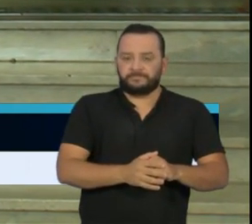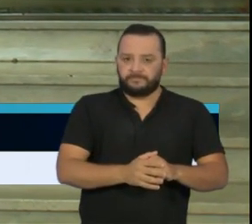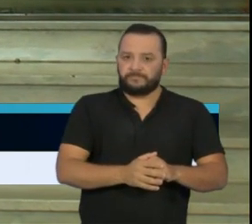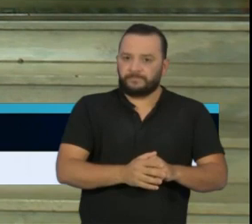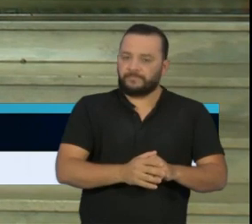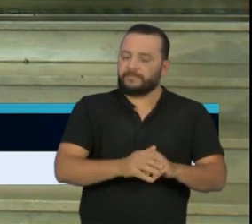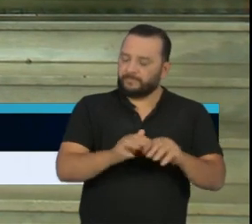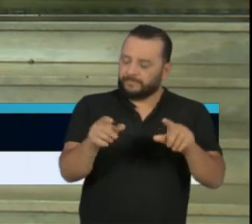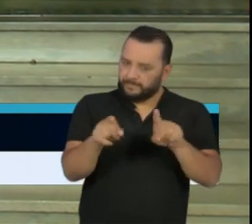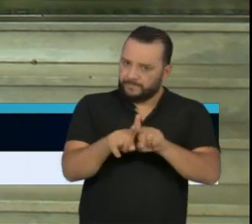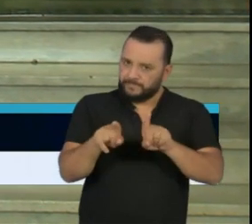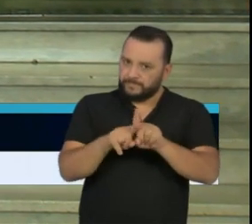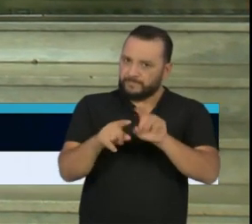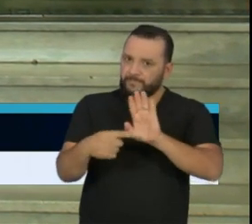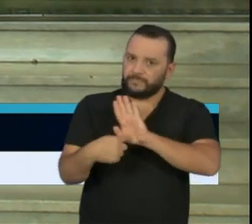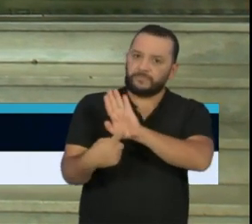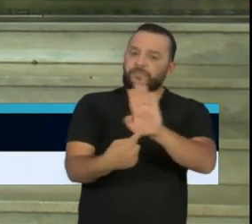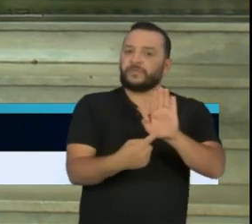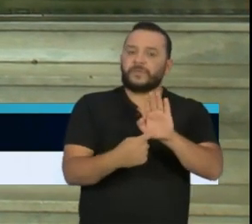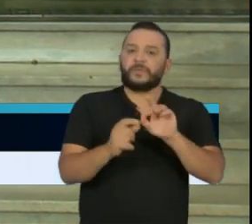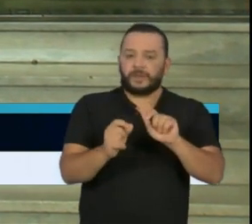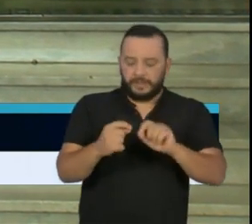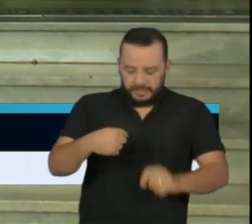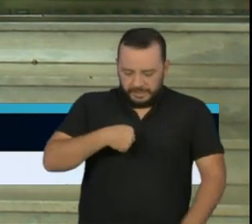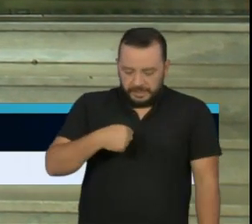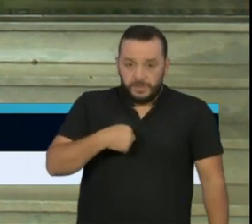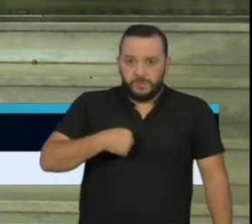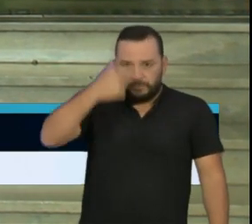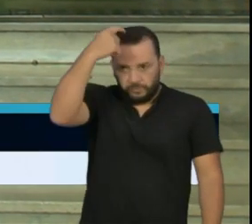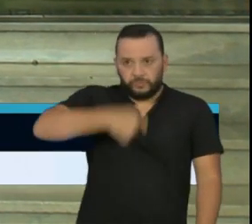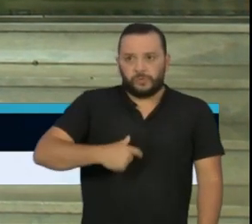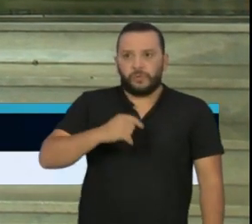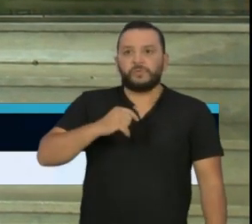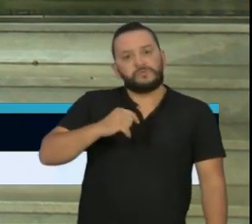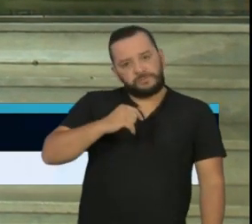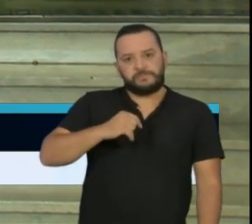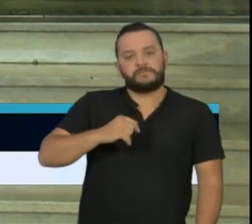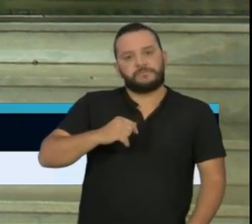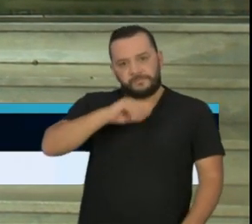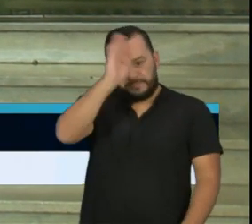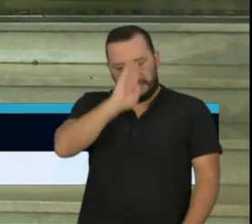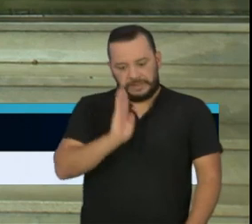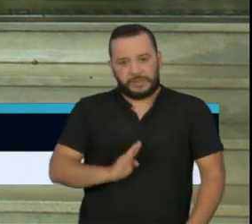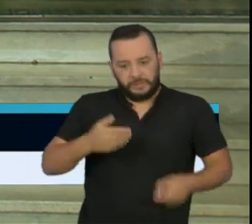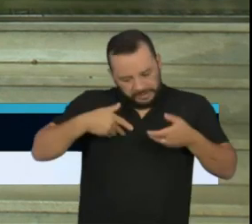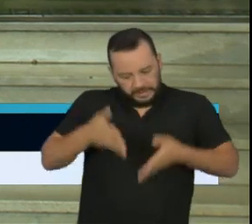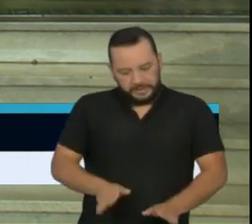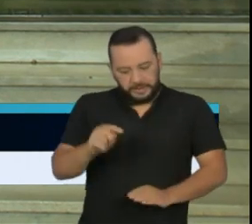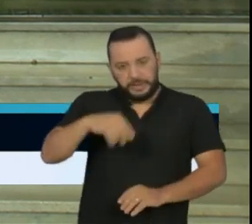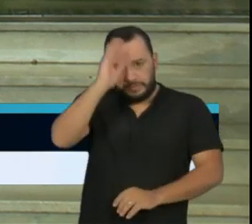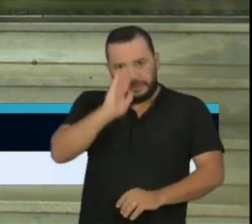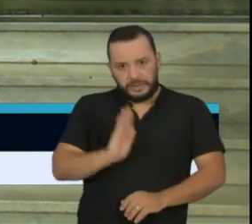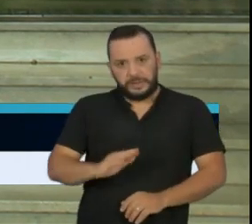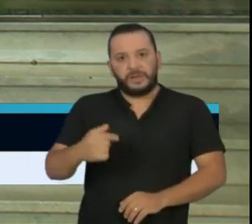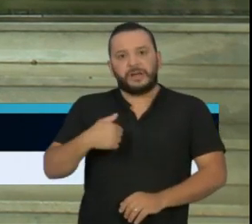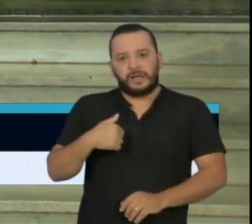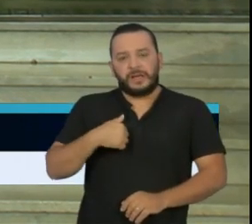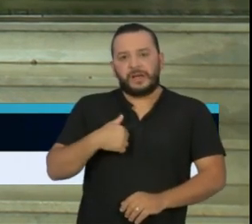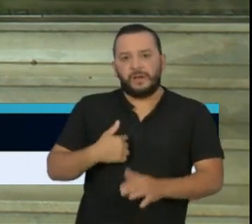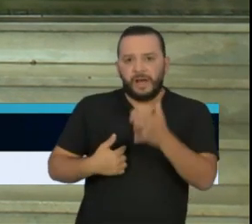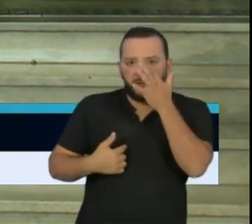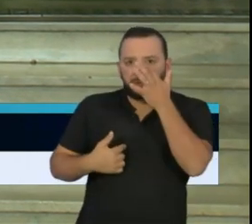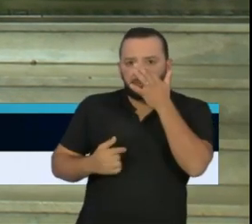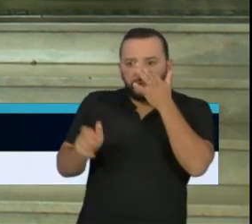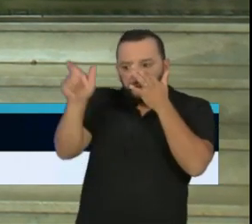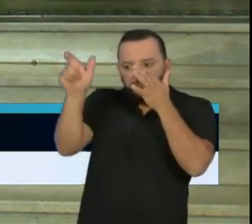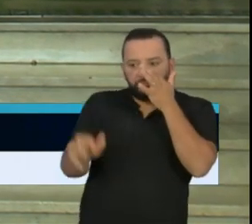E registrar que, como brasileiro que sou, e alguém que aprendeu a admirar um juiz que ajudou